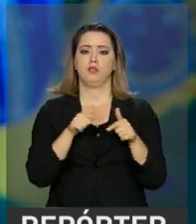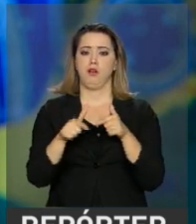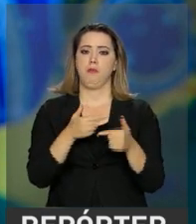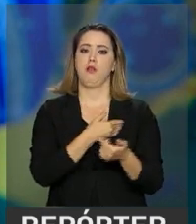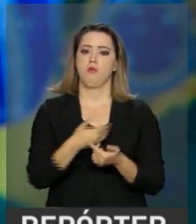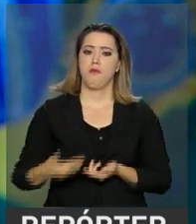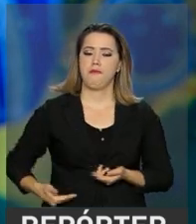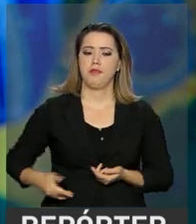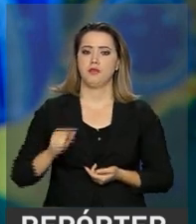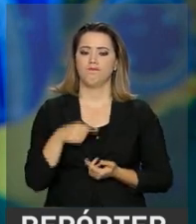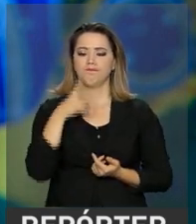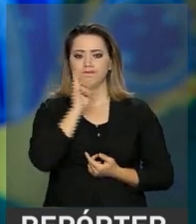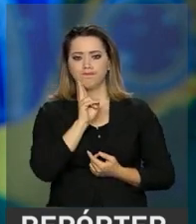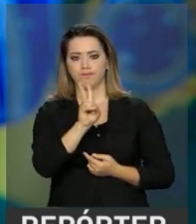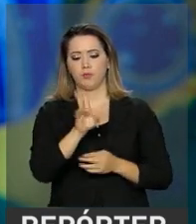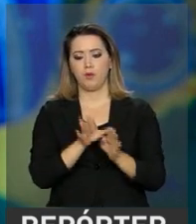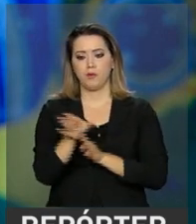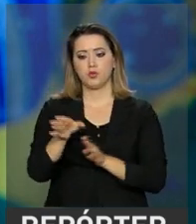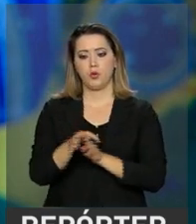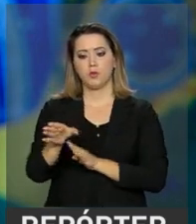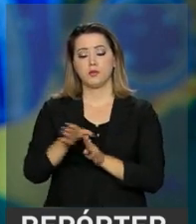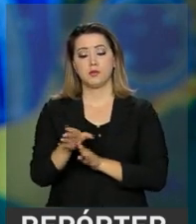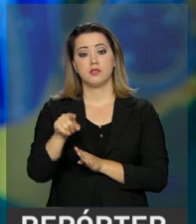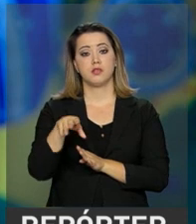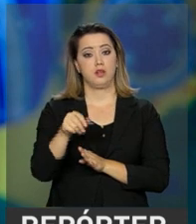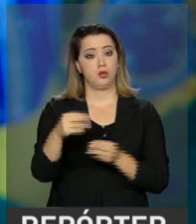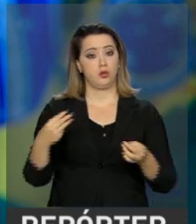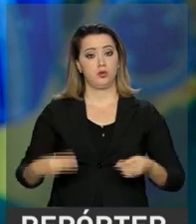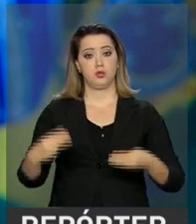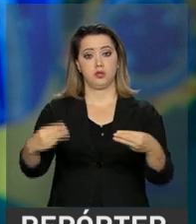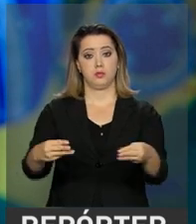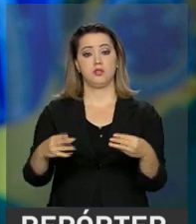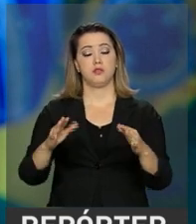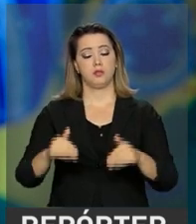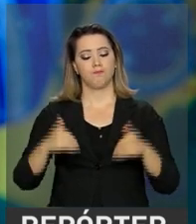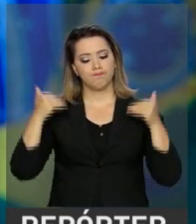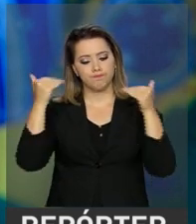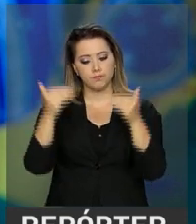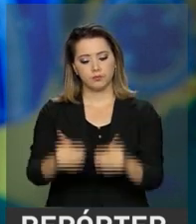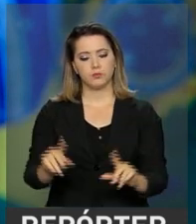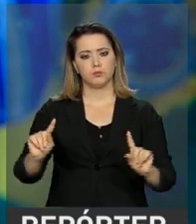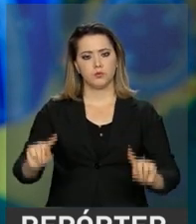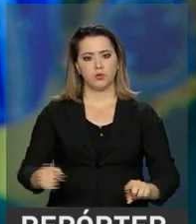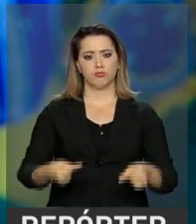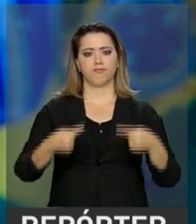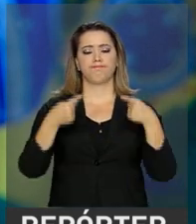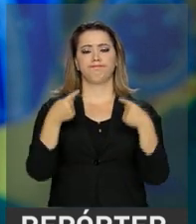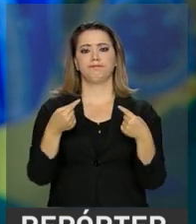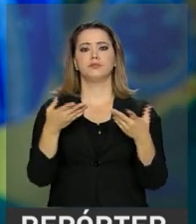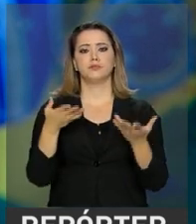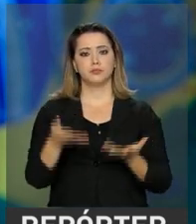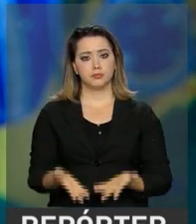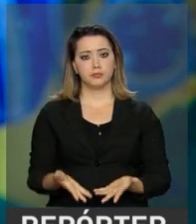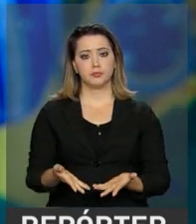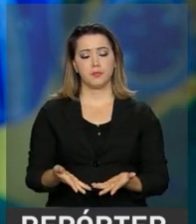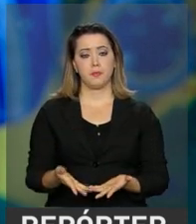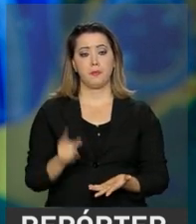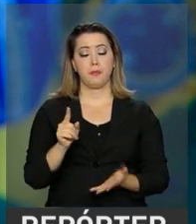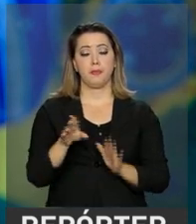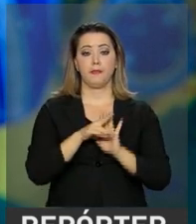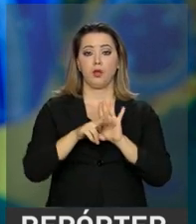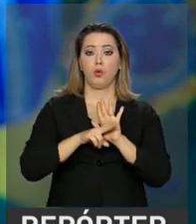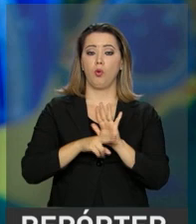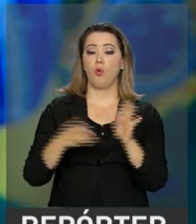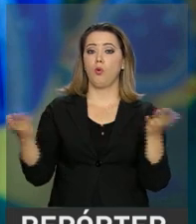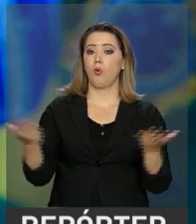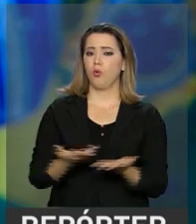acompanho e instruo os Ministérios a tomar as medidas necessárias para enfrentar esse desafio a medida